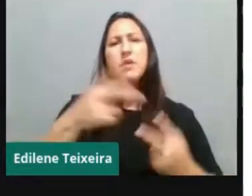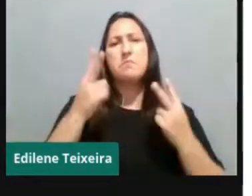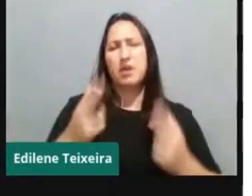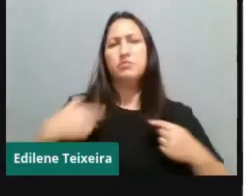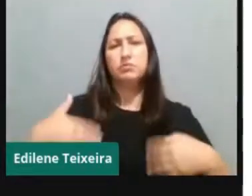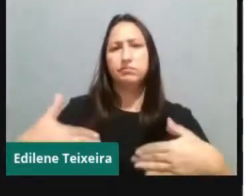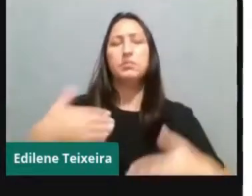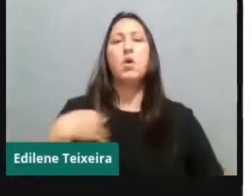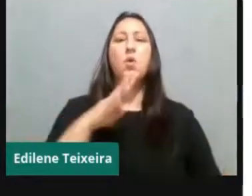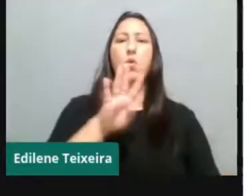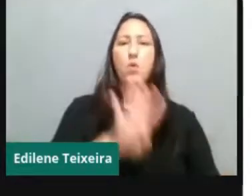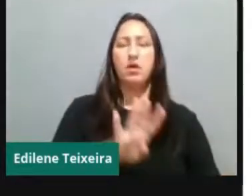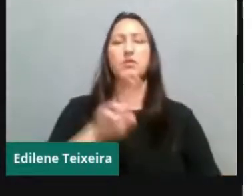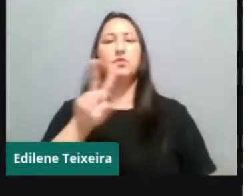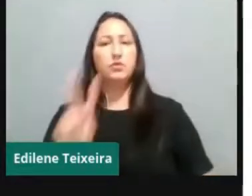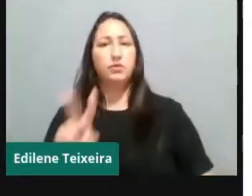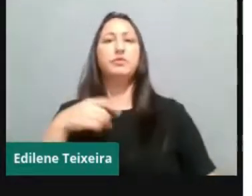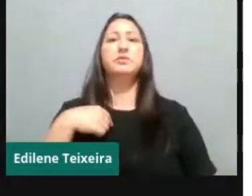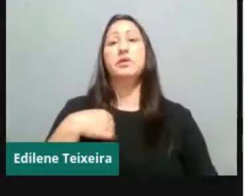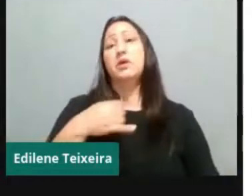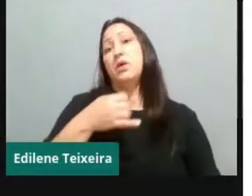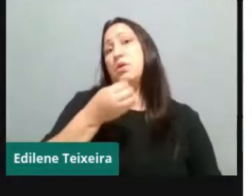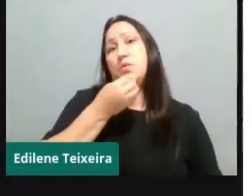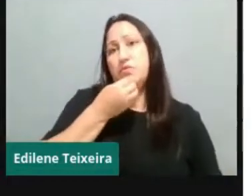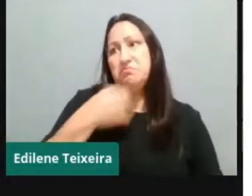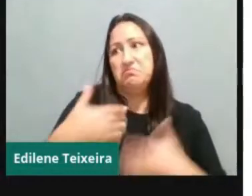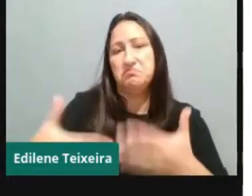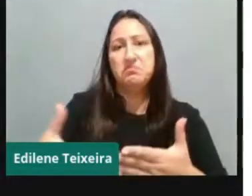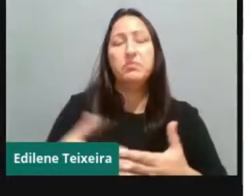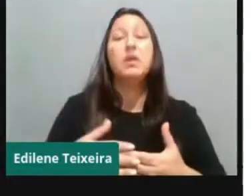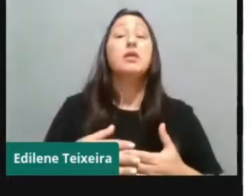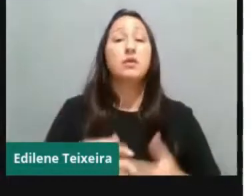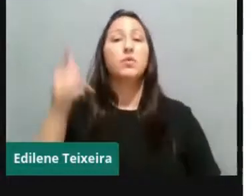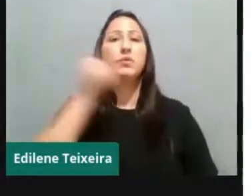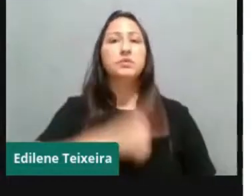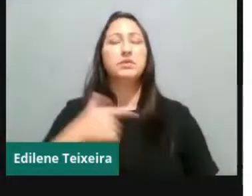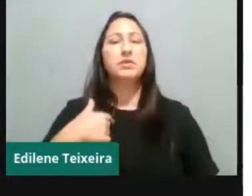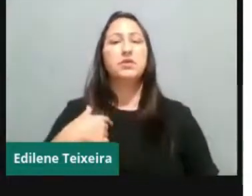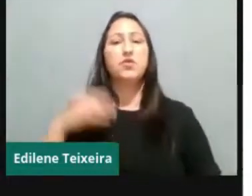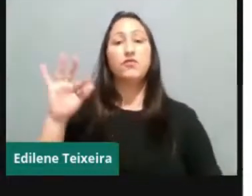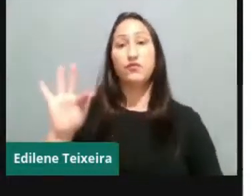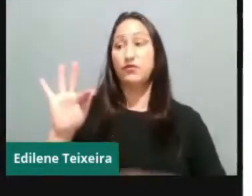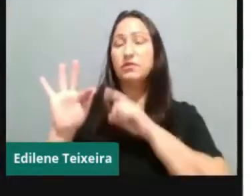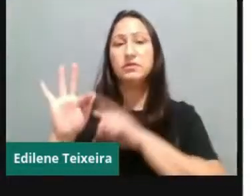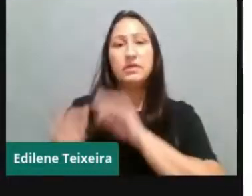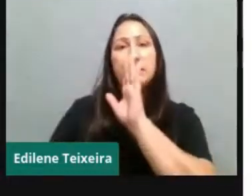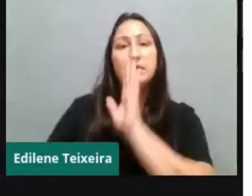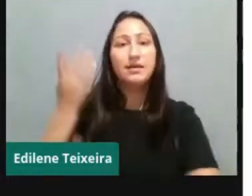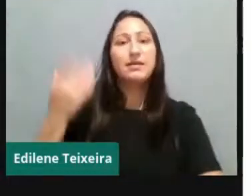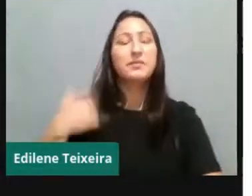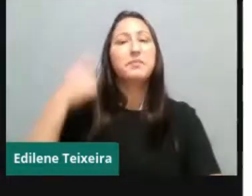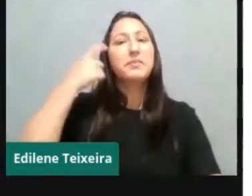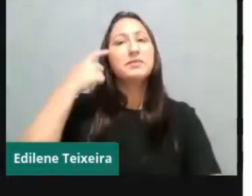e 2, né, um exemplo hipotético, eu consigo criar uma função de predição que vai minimizar, que vai